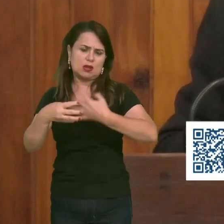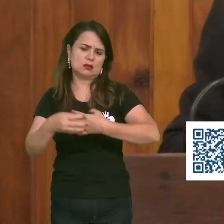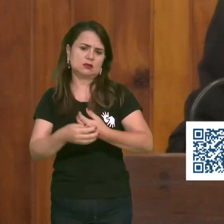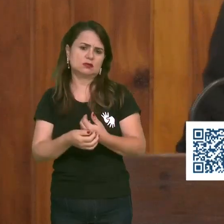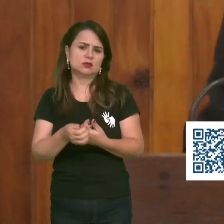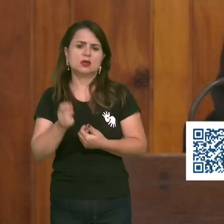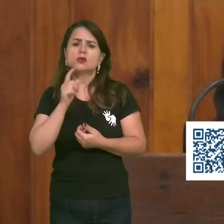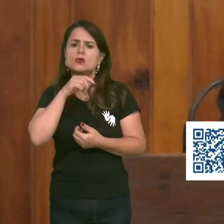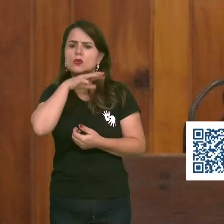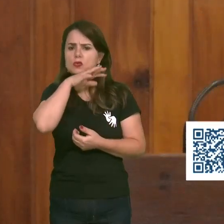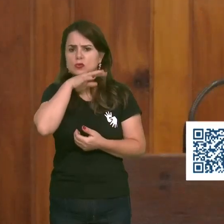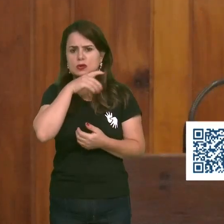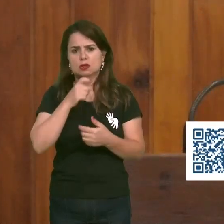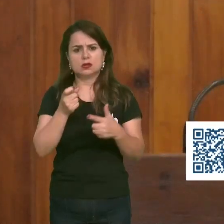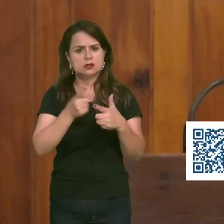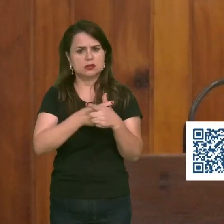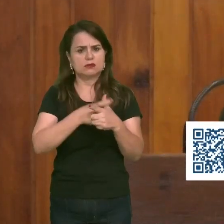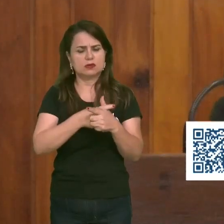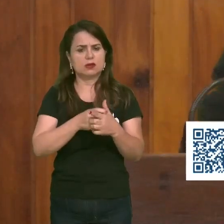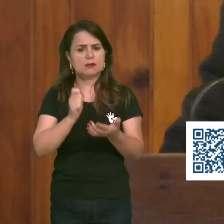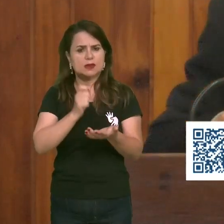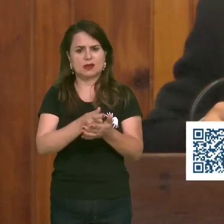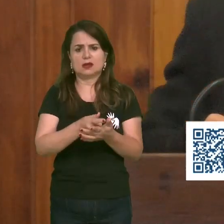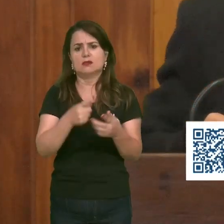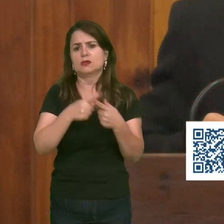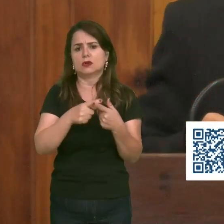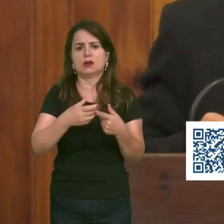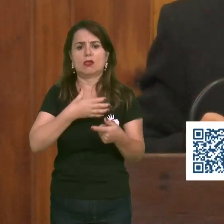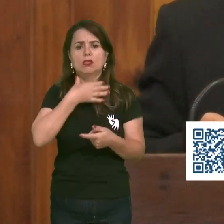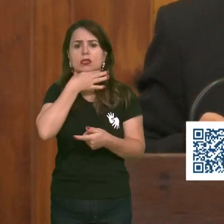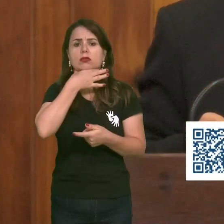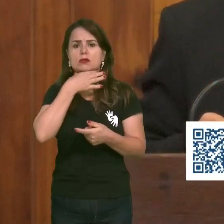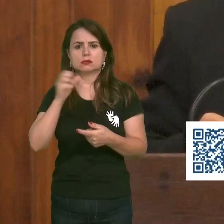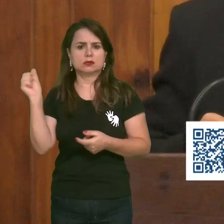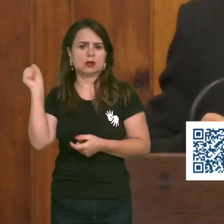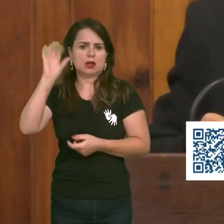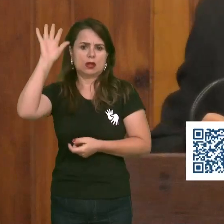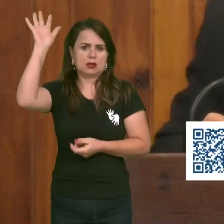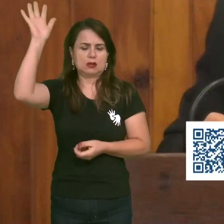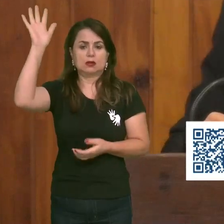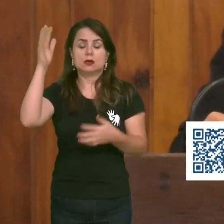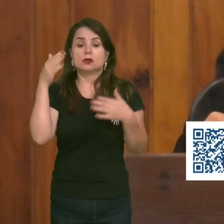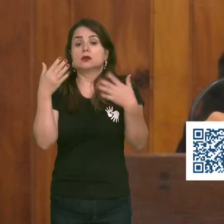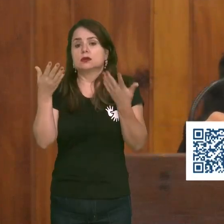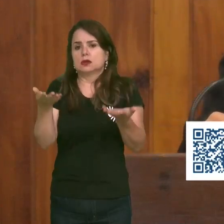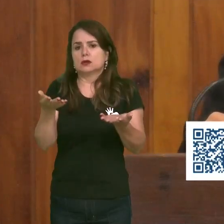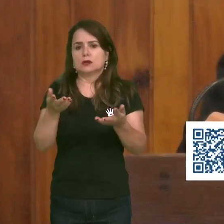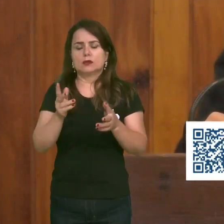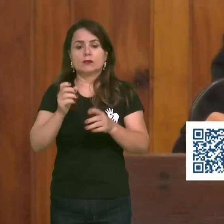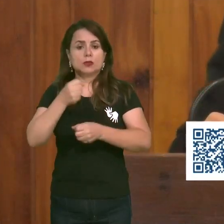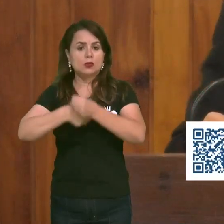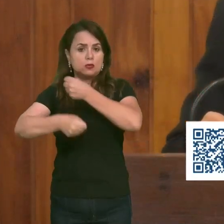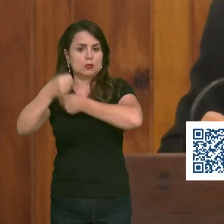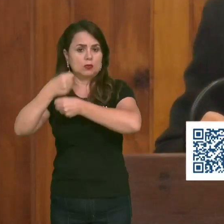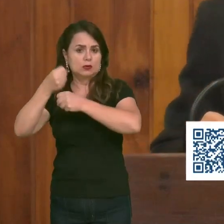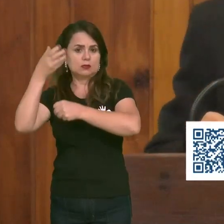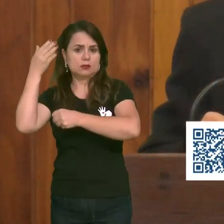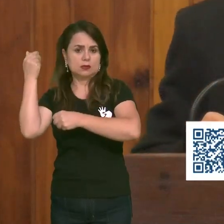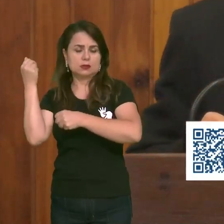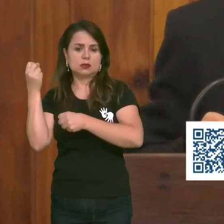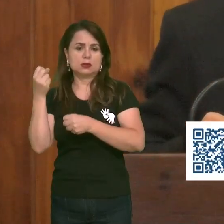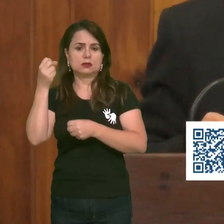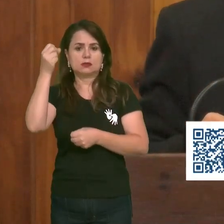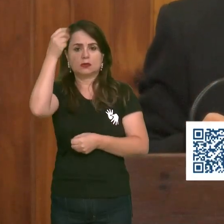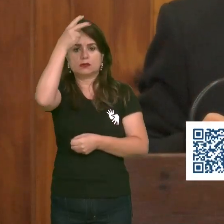dívidas pois os altos valores dificultam realmente essa quitação da Lembrando que no ano passado a prefeitura lançou também o programa